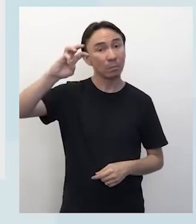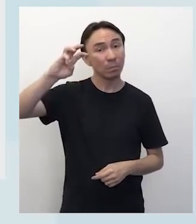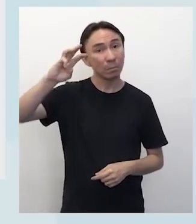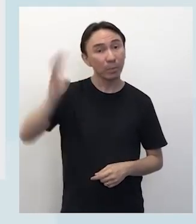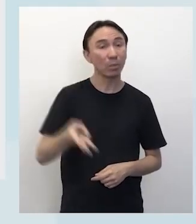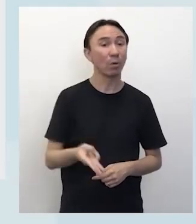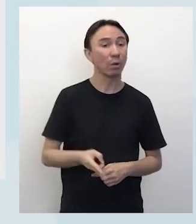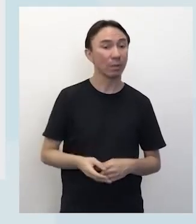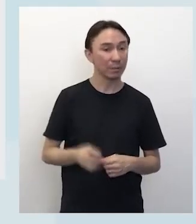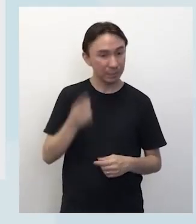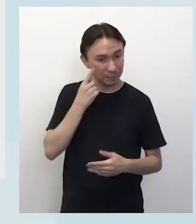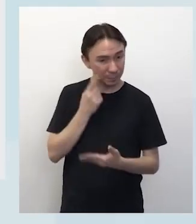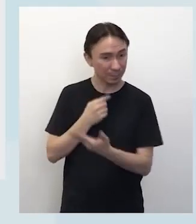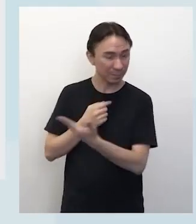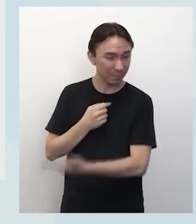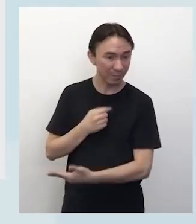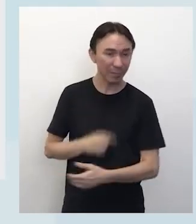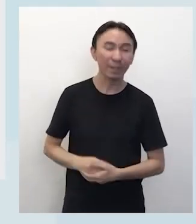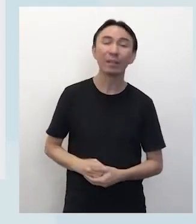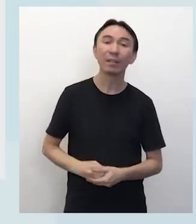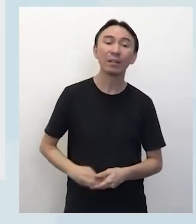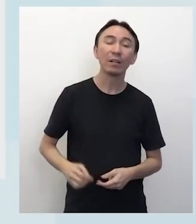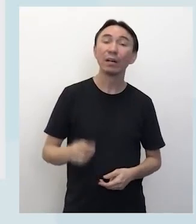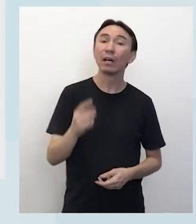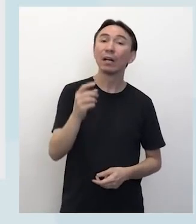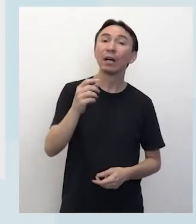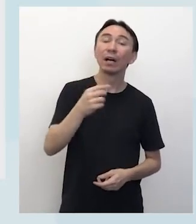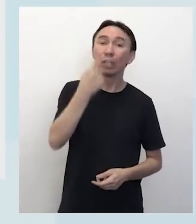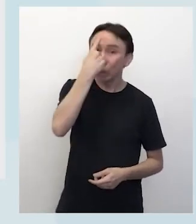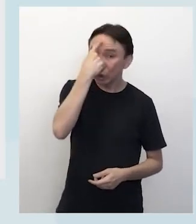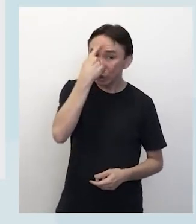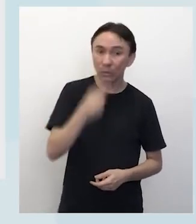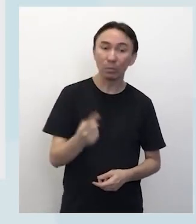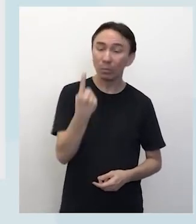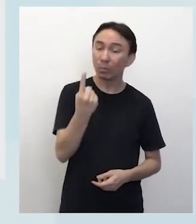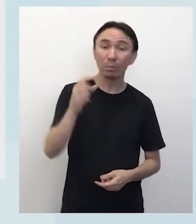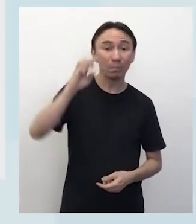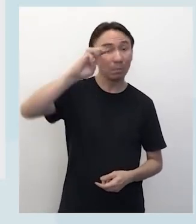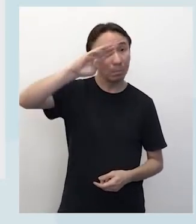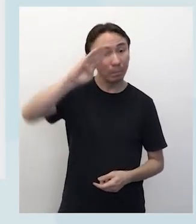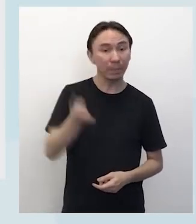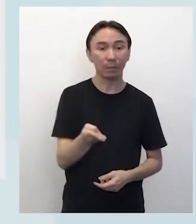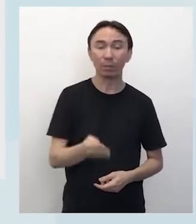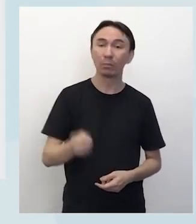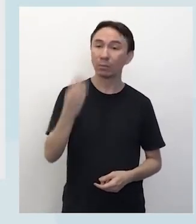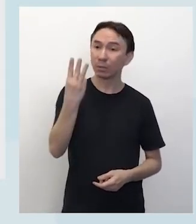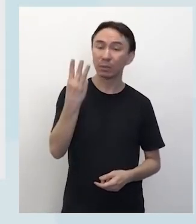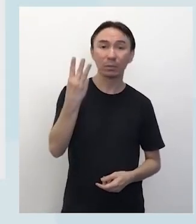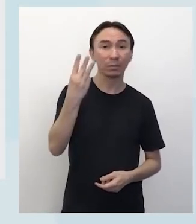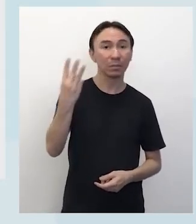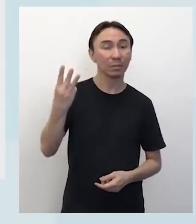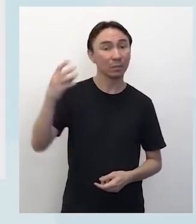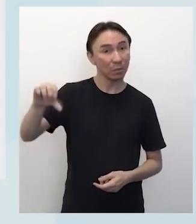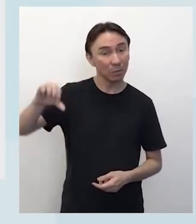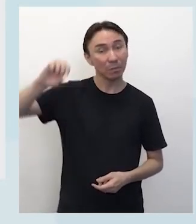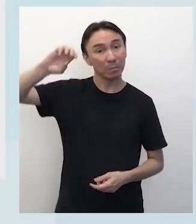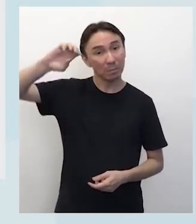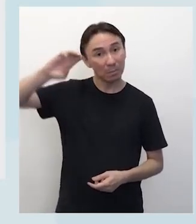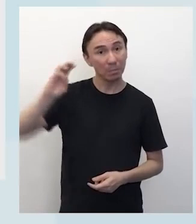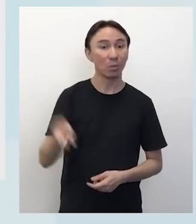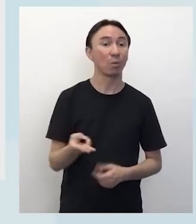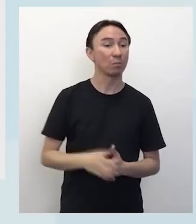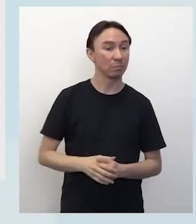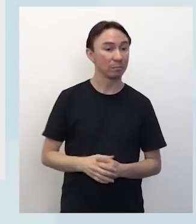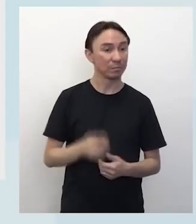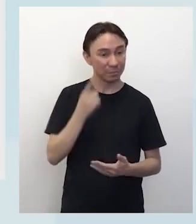atrás, com 1 bilhão e 339 milhões, e aí os Estados Unidos aparece em terceiro, com 324 milhões. O Brasil